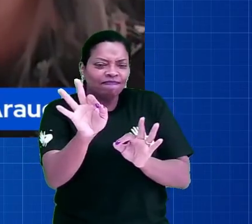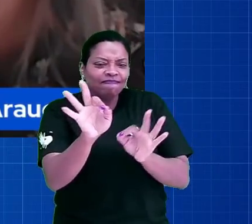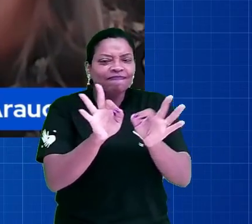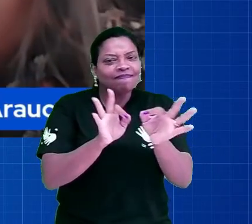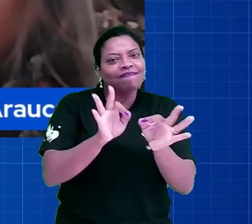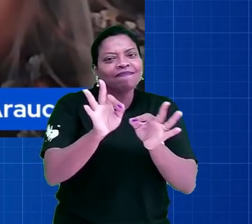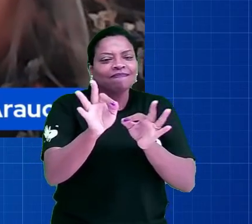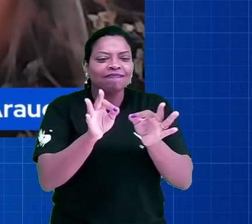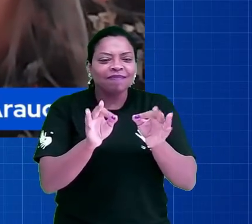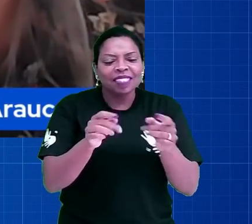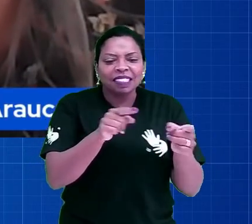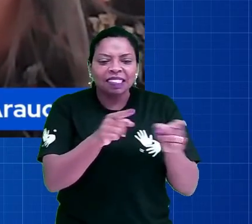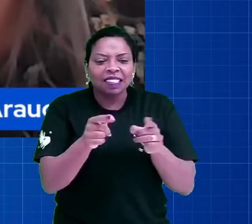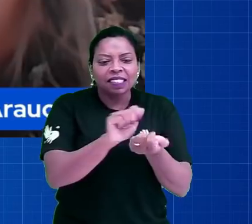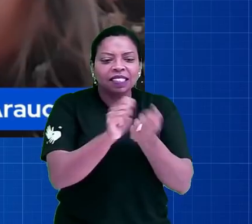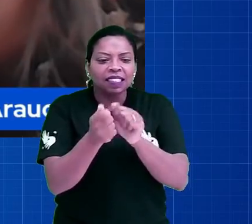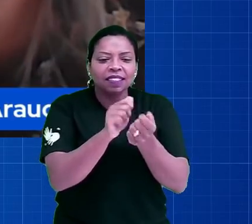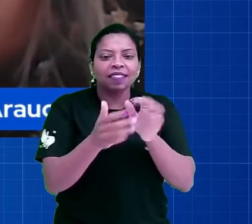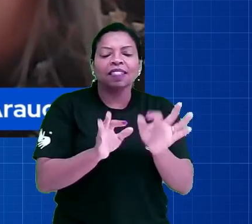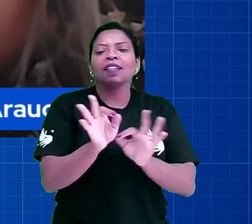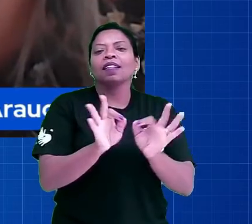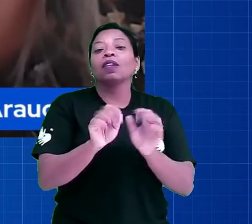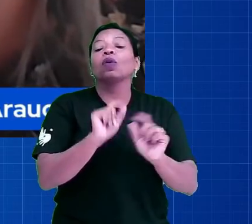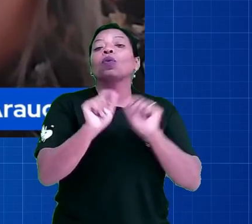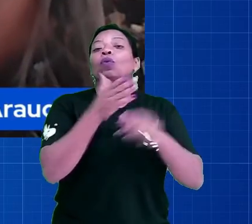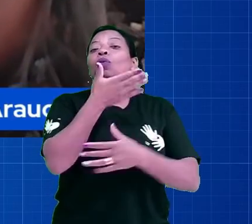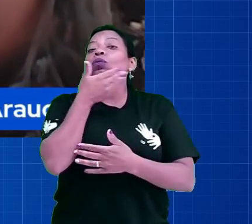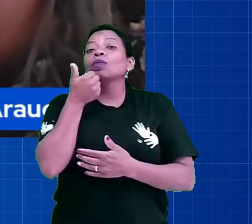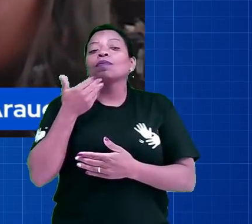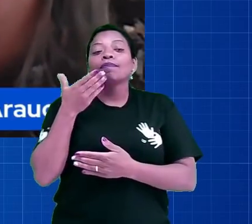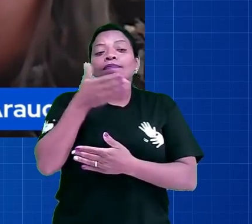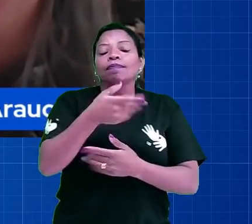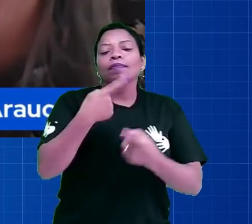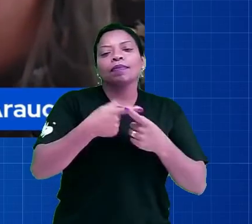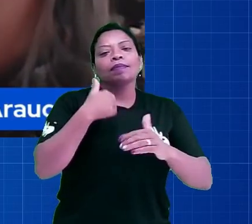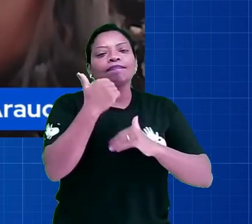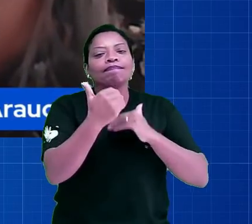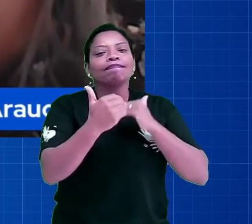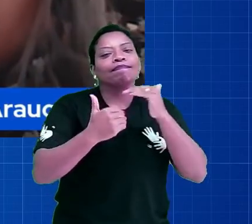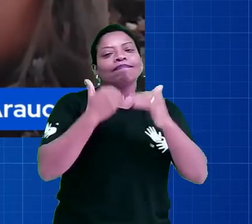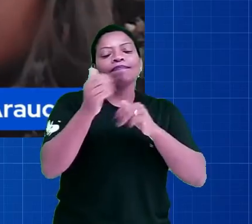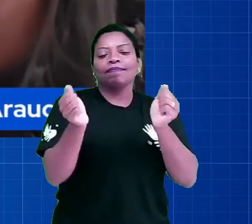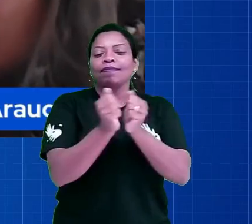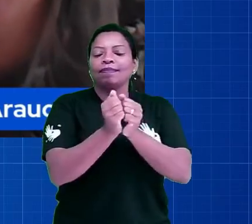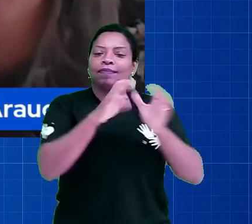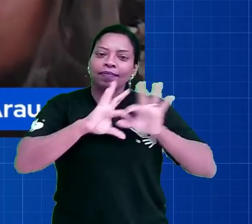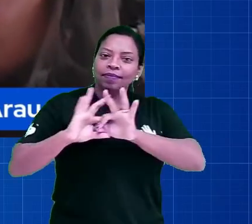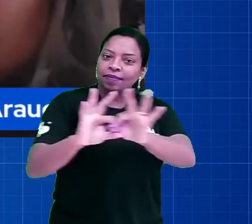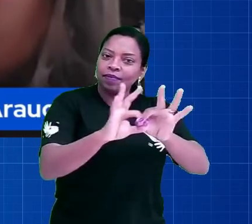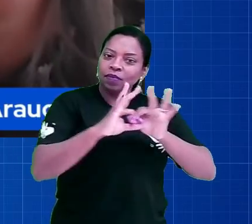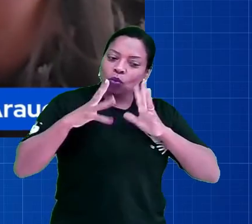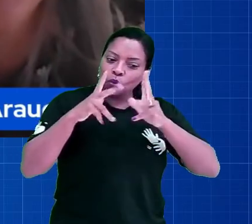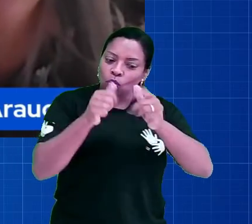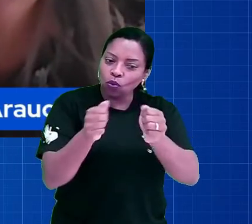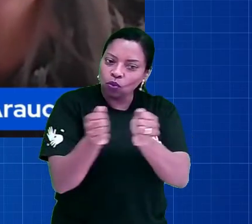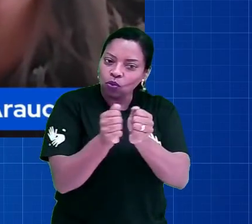né, vendo o que a gente pode melhorar, porque realmente é uma construção coletiva, que a gente precisa de todos alinhados, né? Não